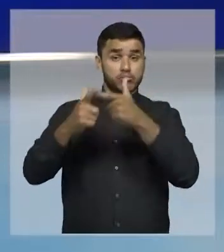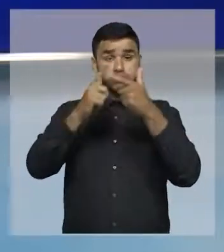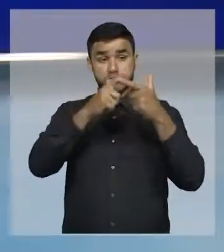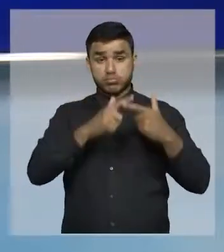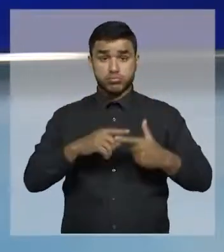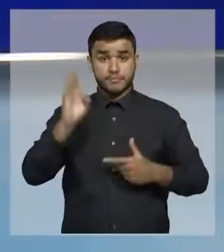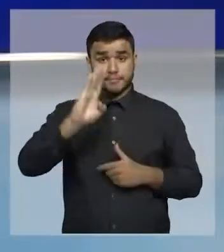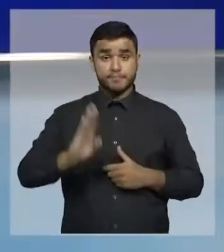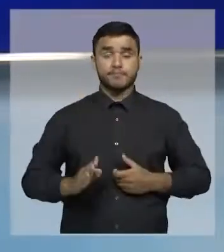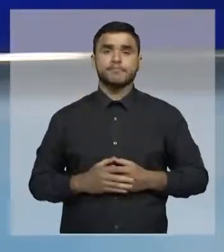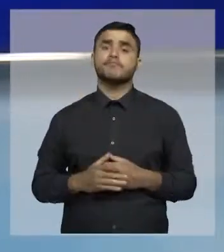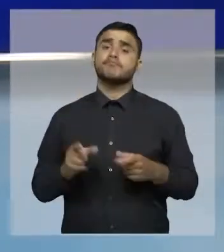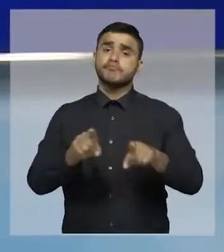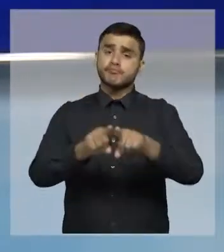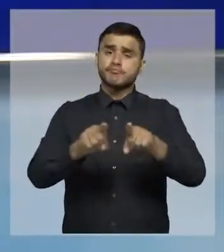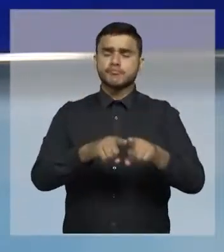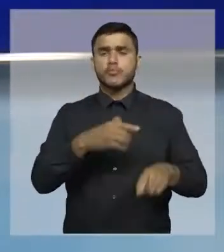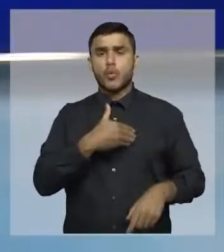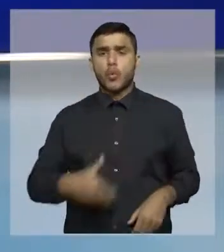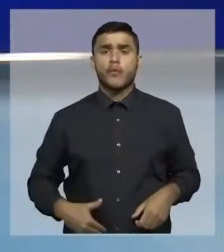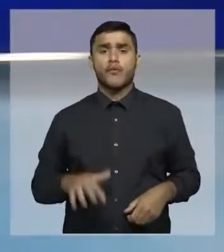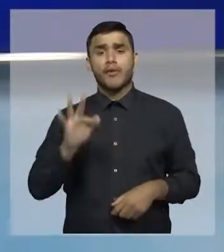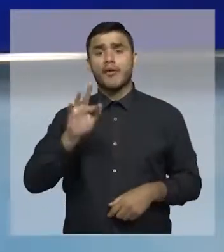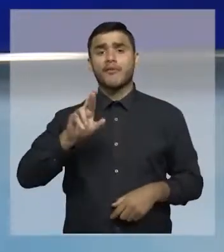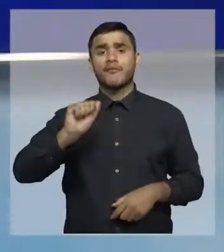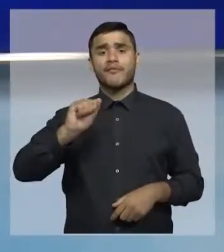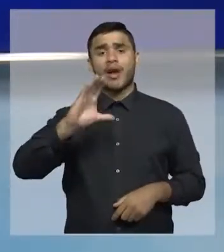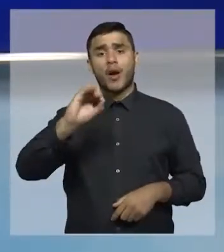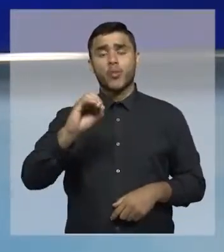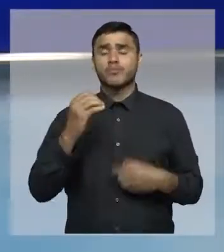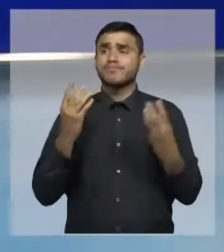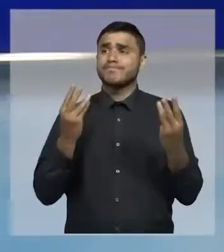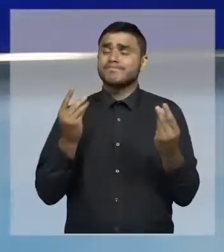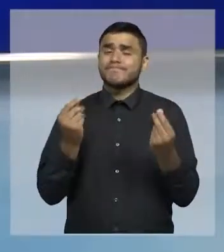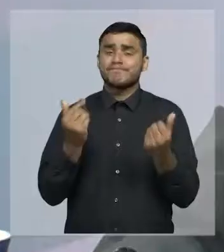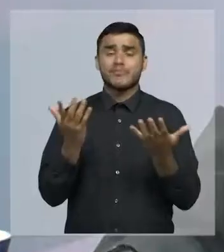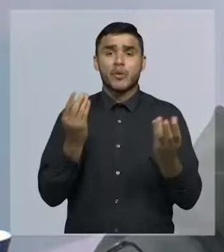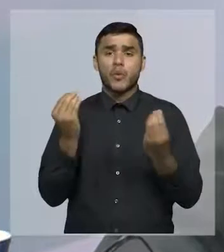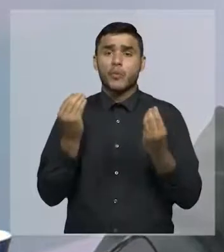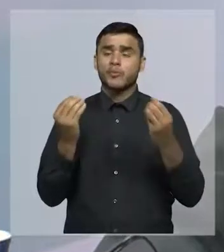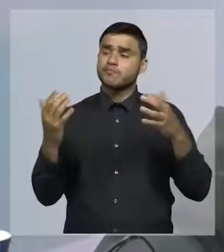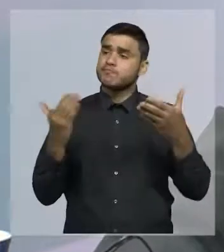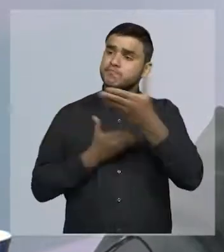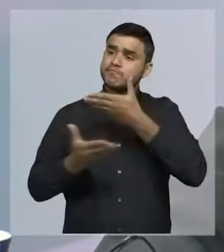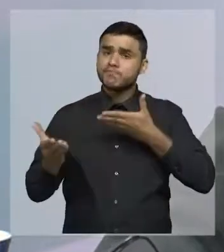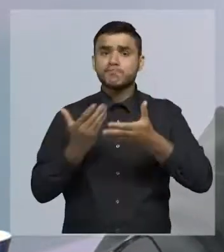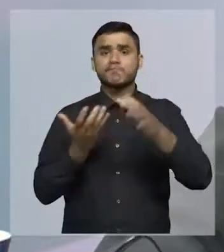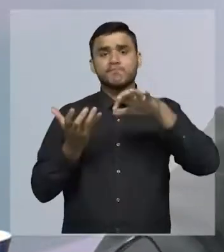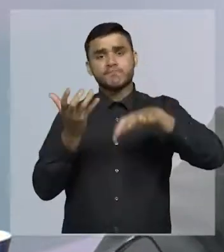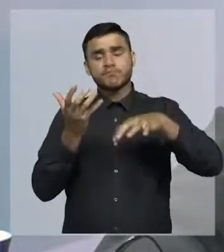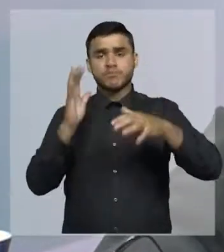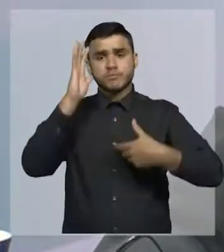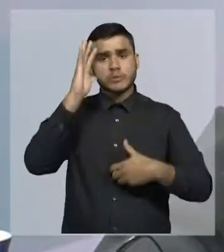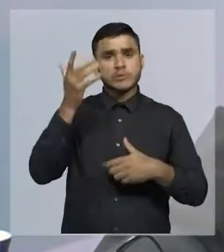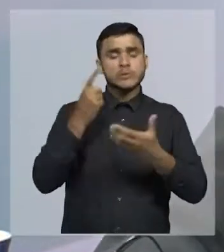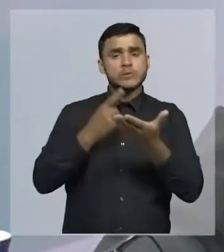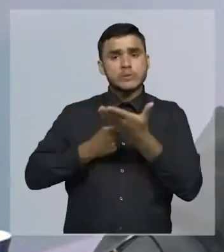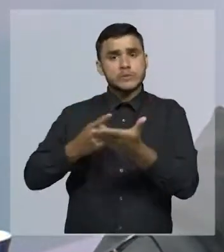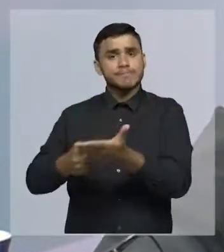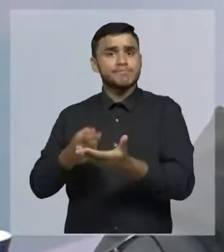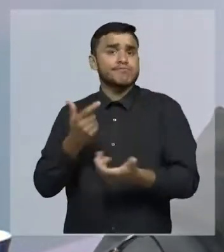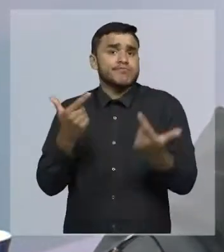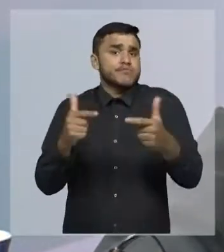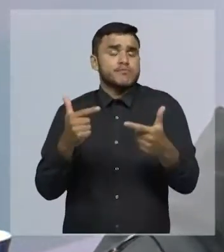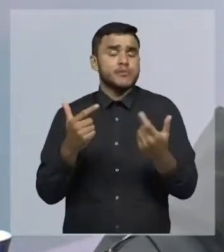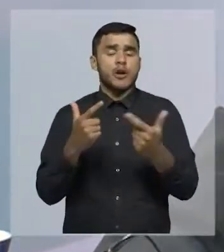fraqueza do governo e a falta de compromisso do parlamento para com o encaminhamento de resoluções de um problema